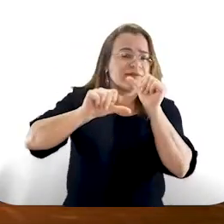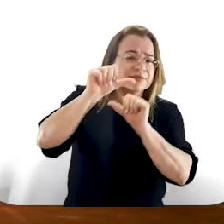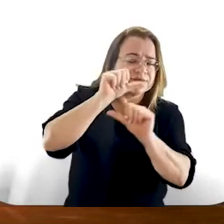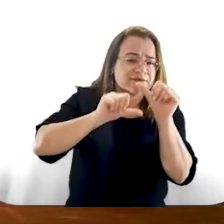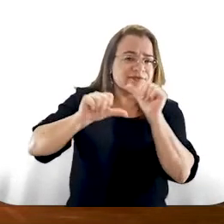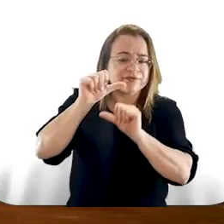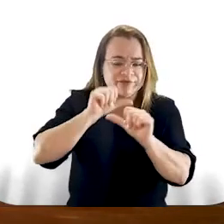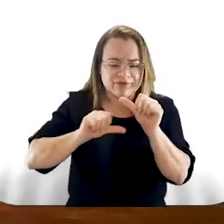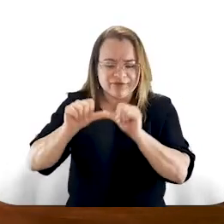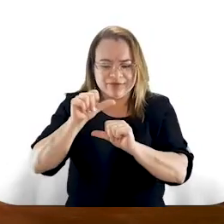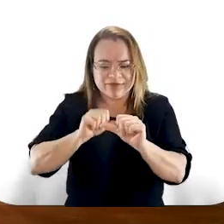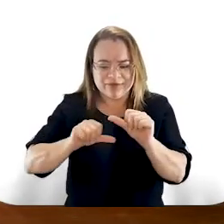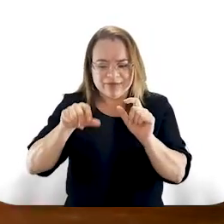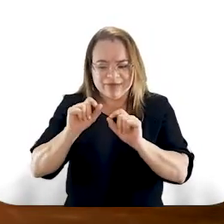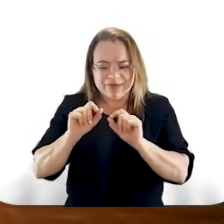elas em seres